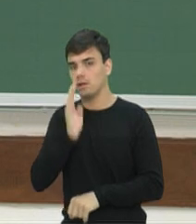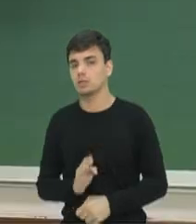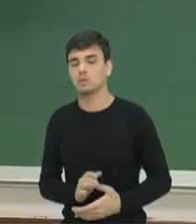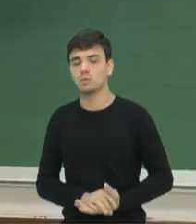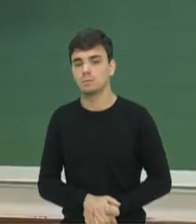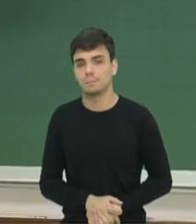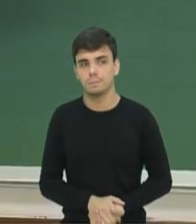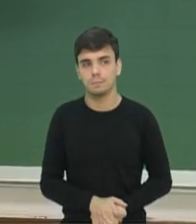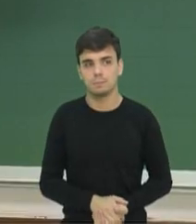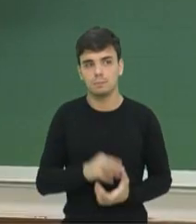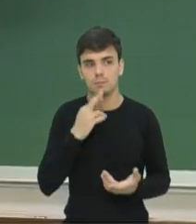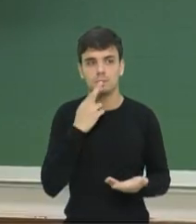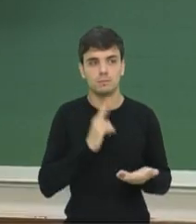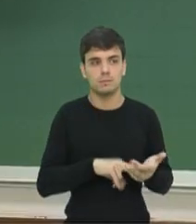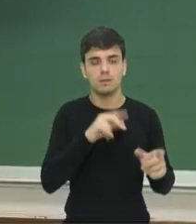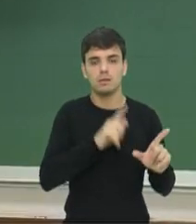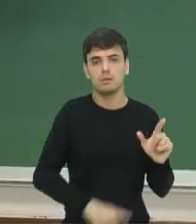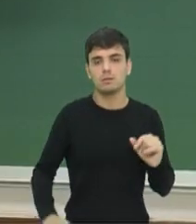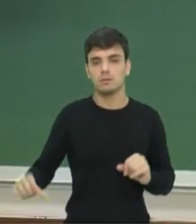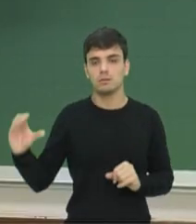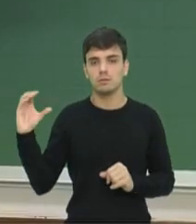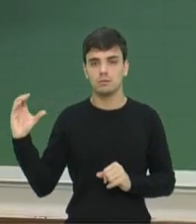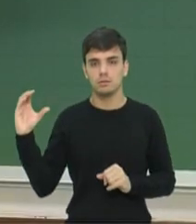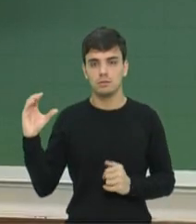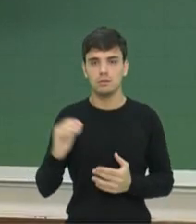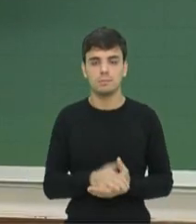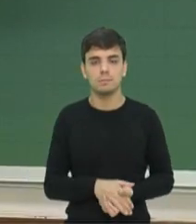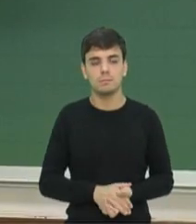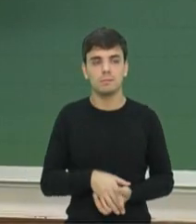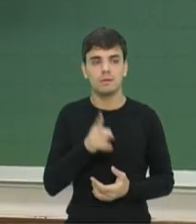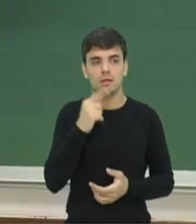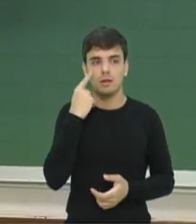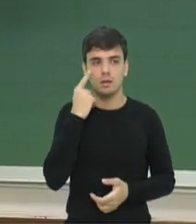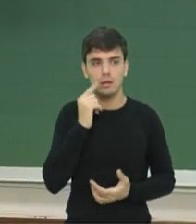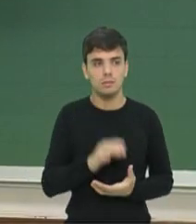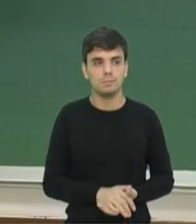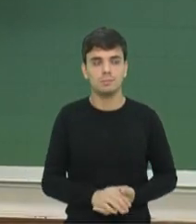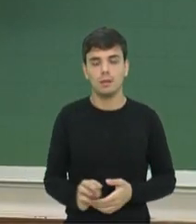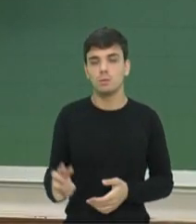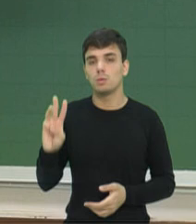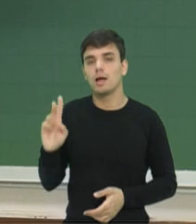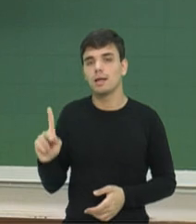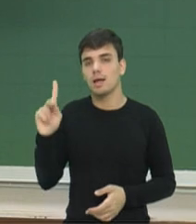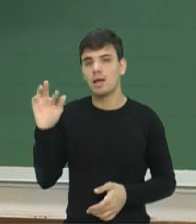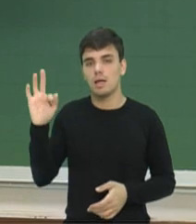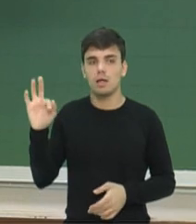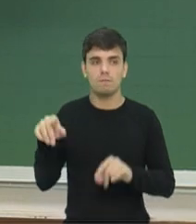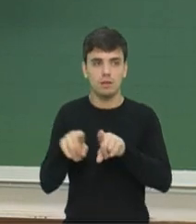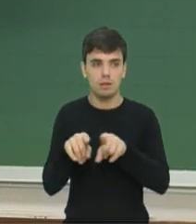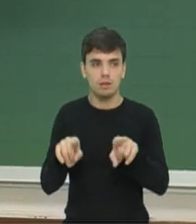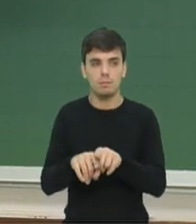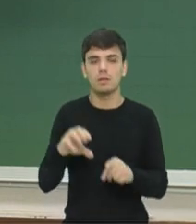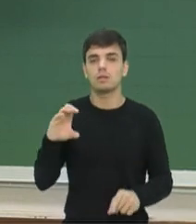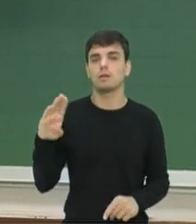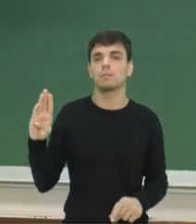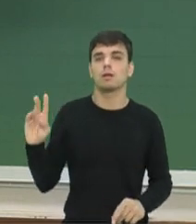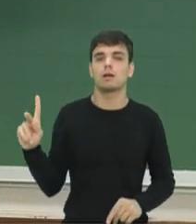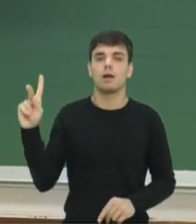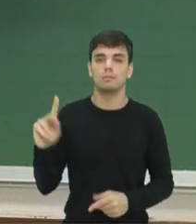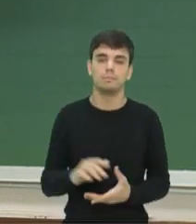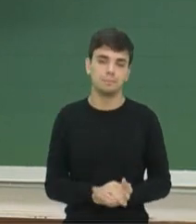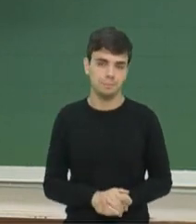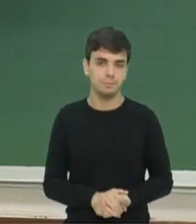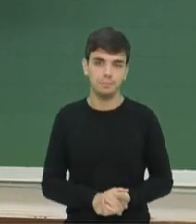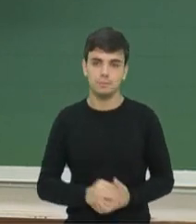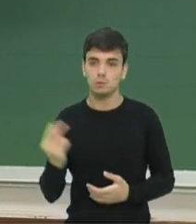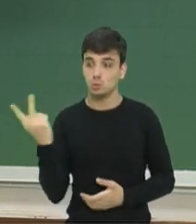resposta correta, letra C. Então, temos aqui a Federação Mundial de Karatê e a Confederação Brasileira de Karatê. Então, são as